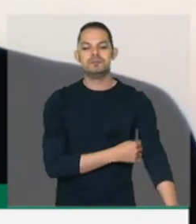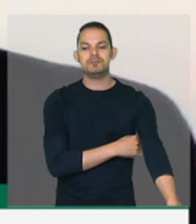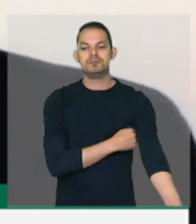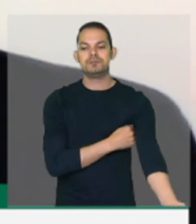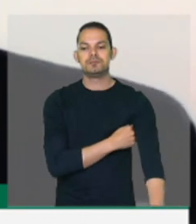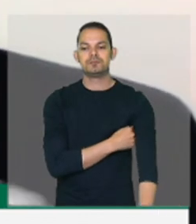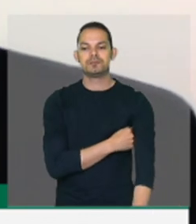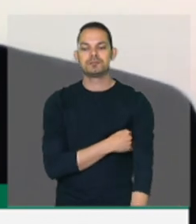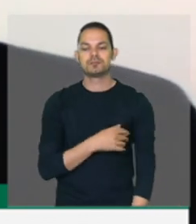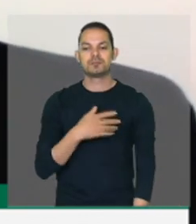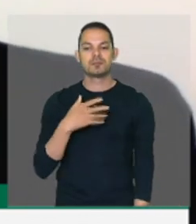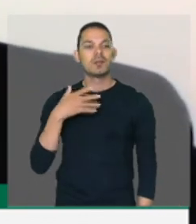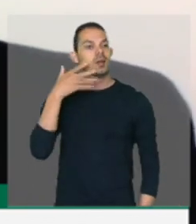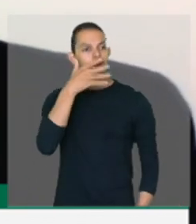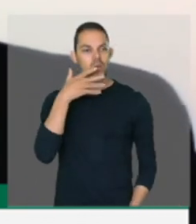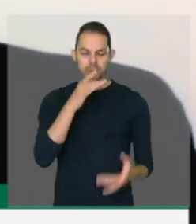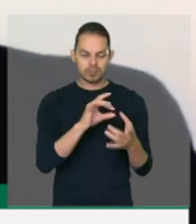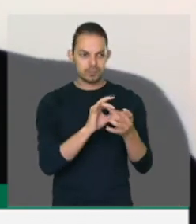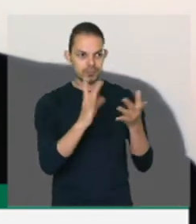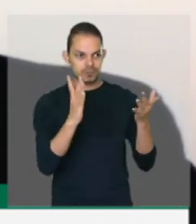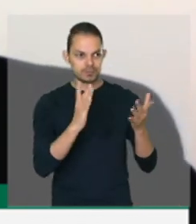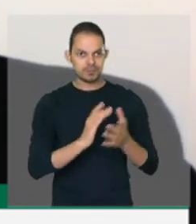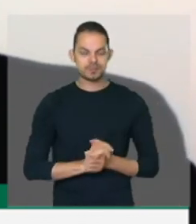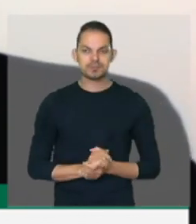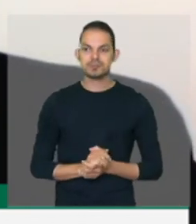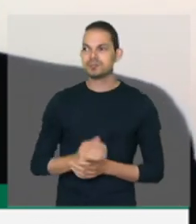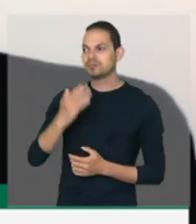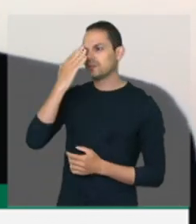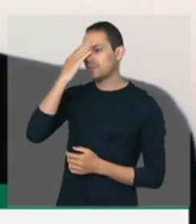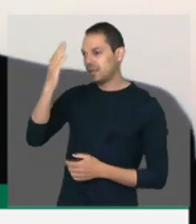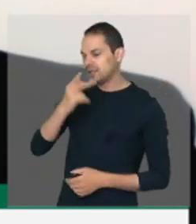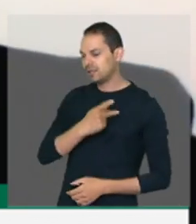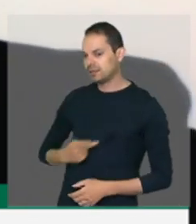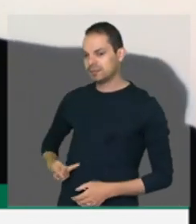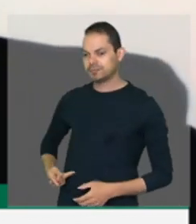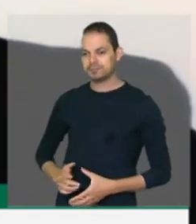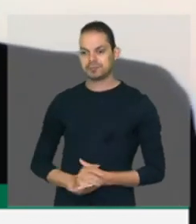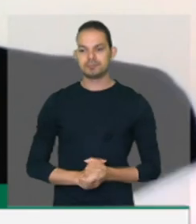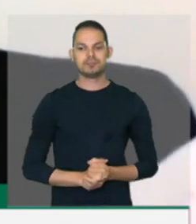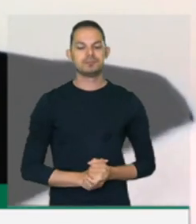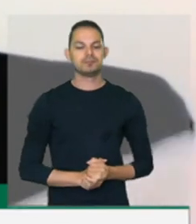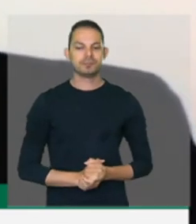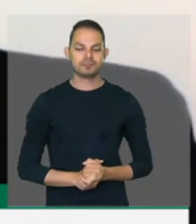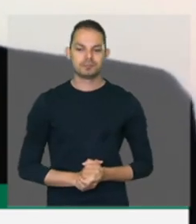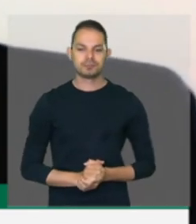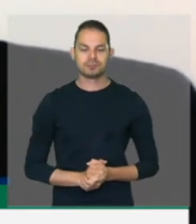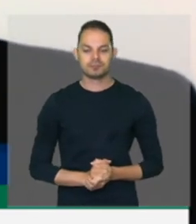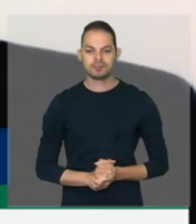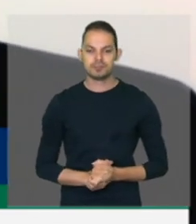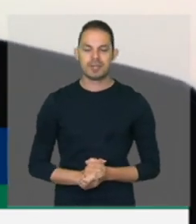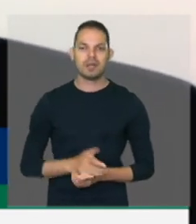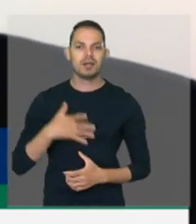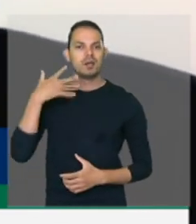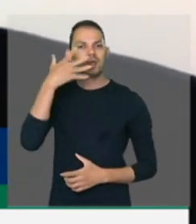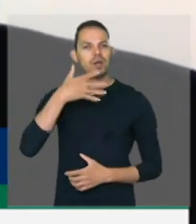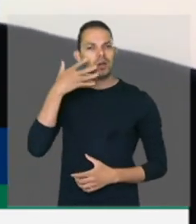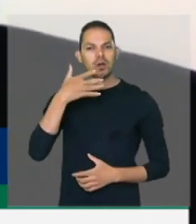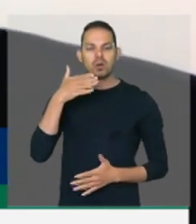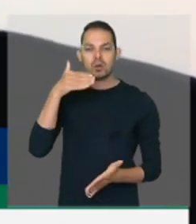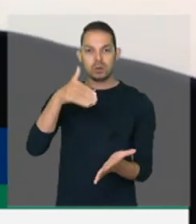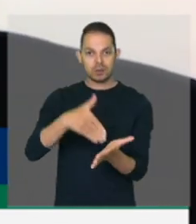Pode falar, doutor Maurício. Obrigado, senhor presidente. Nessas considerações finais, senhor